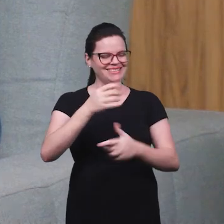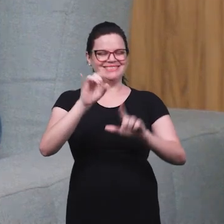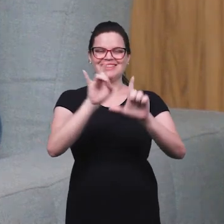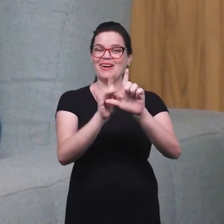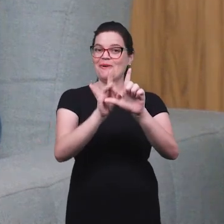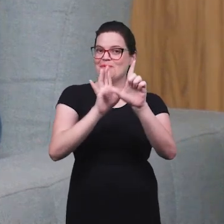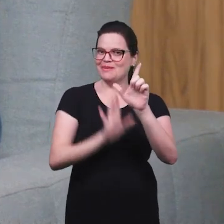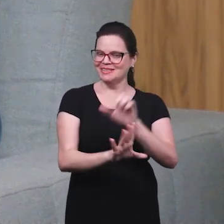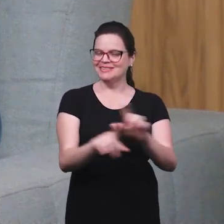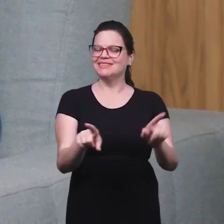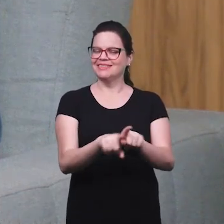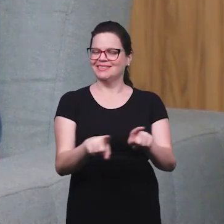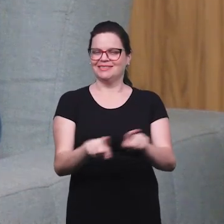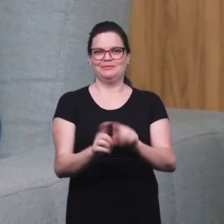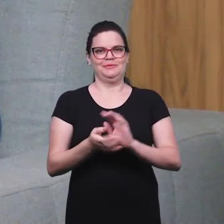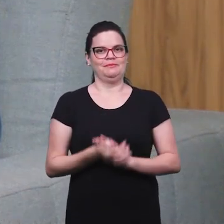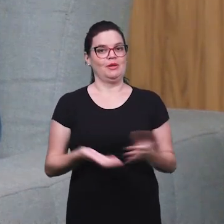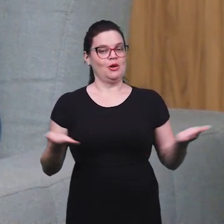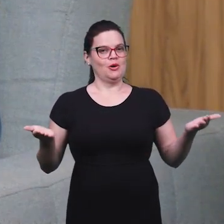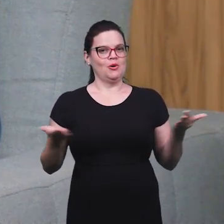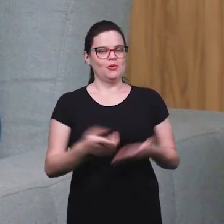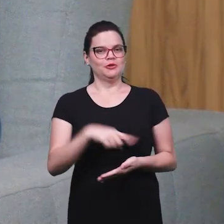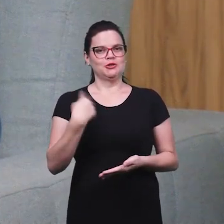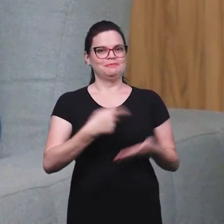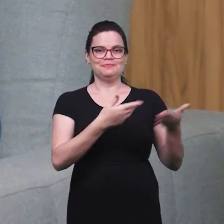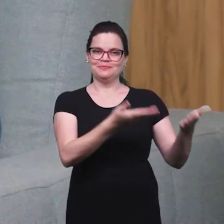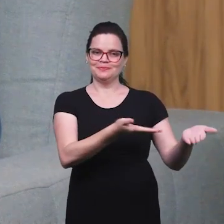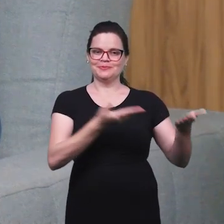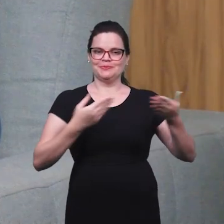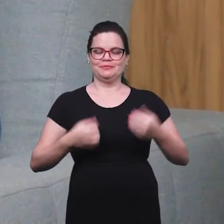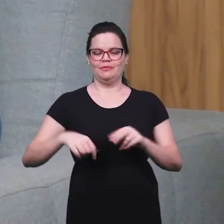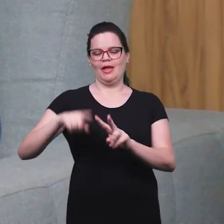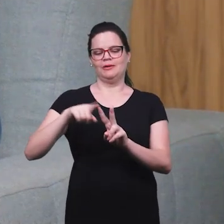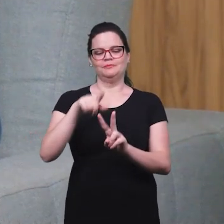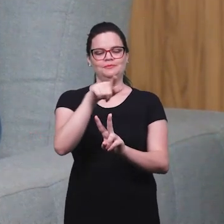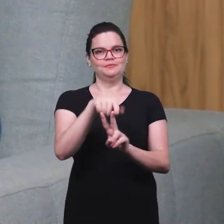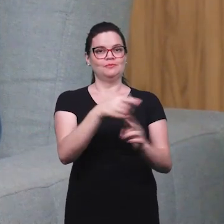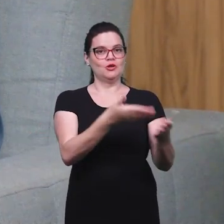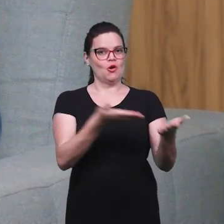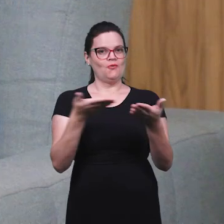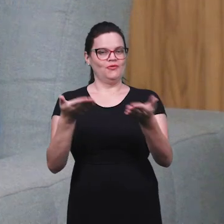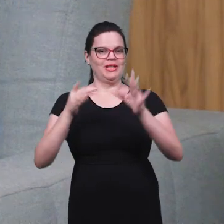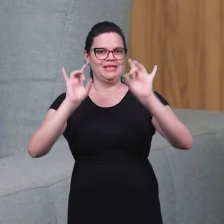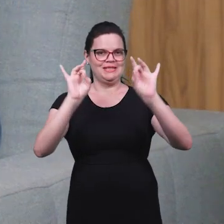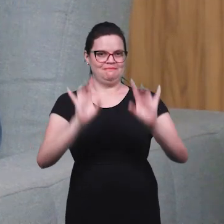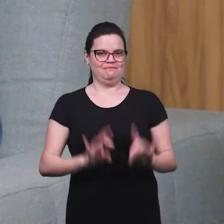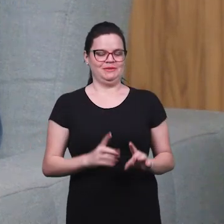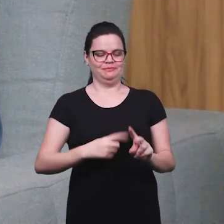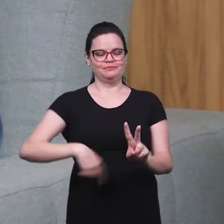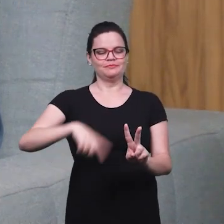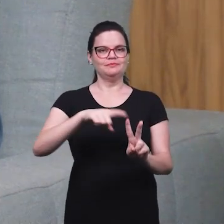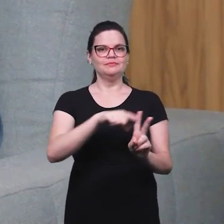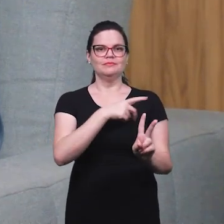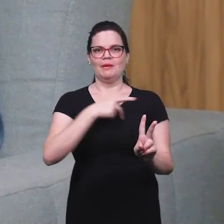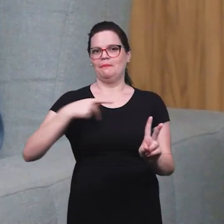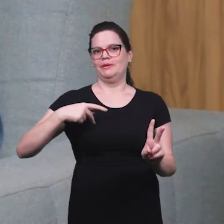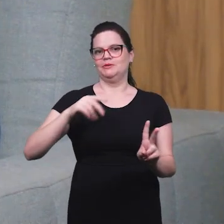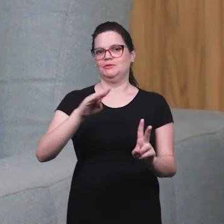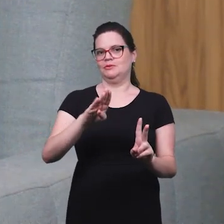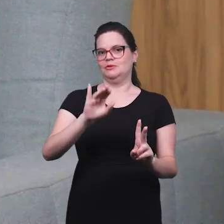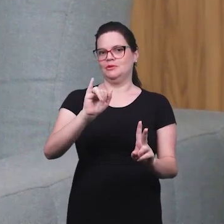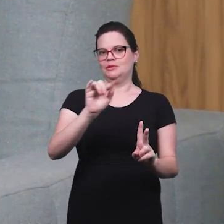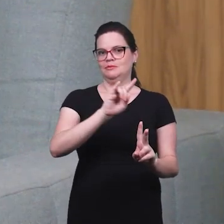este programa. Conosco hoje temos aqui dois convidados especiais. O primeiro, pastor